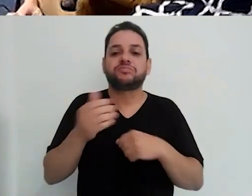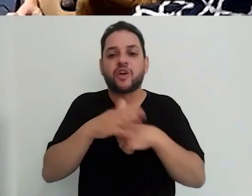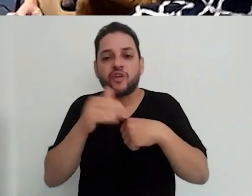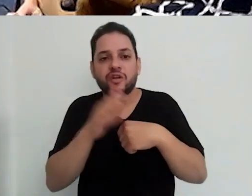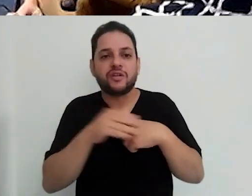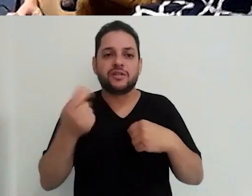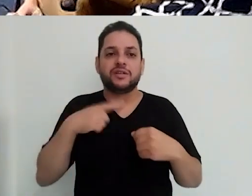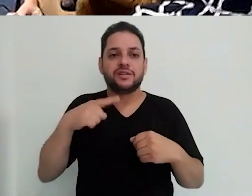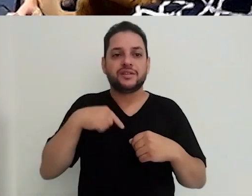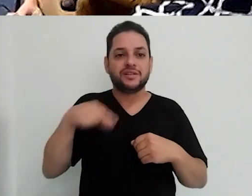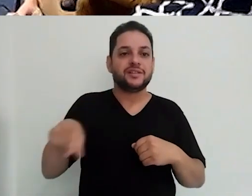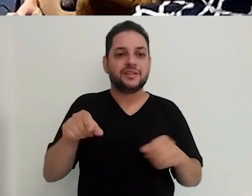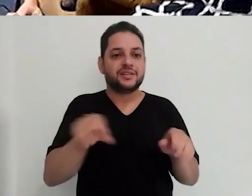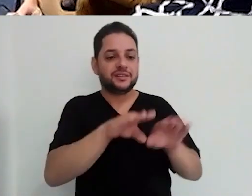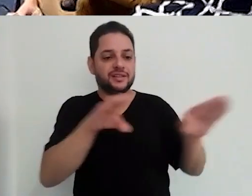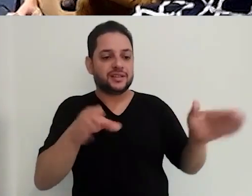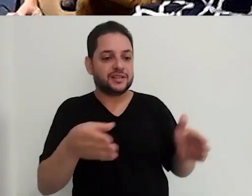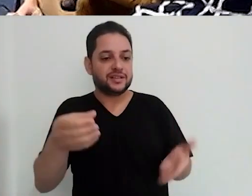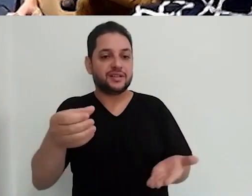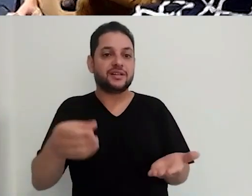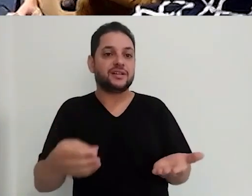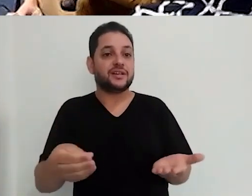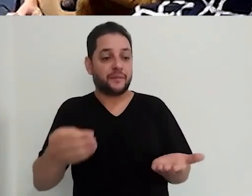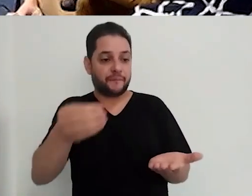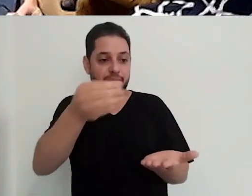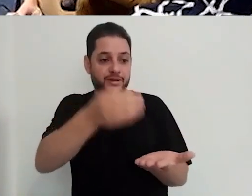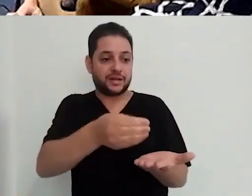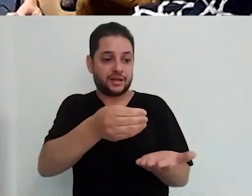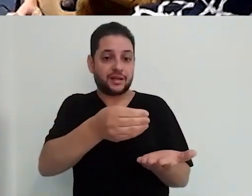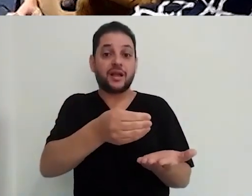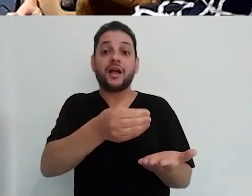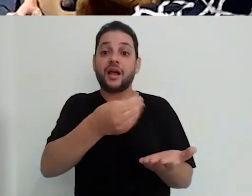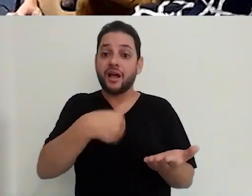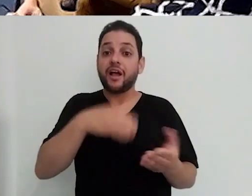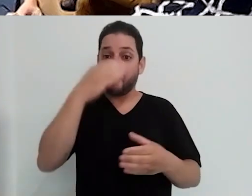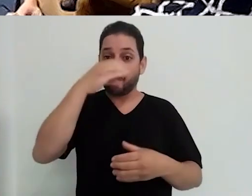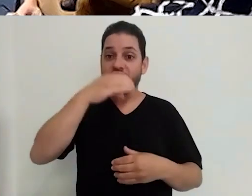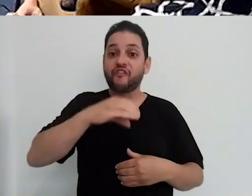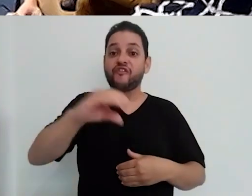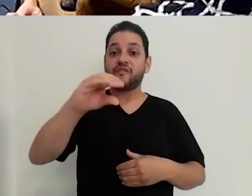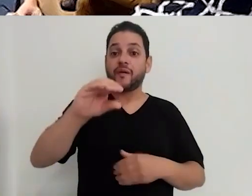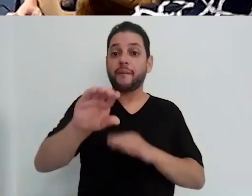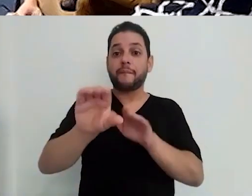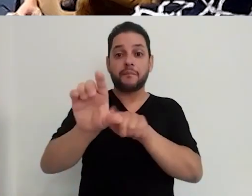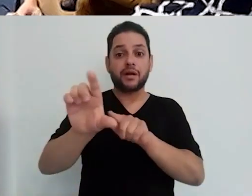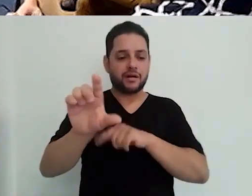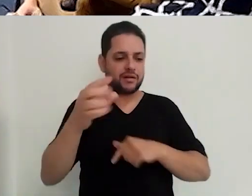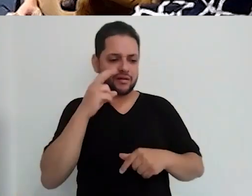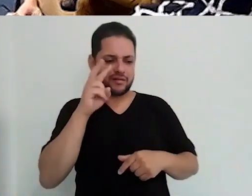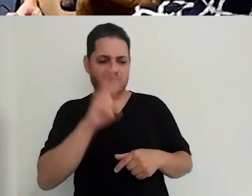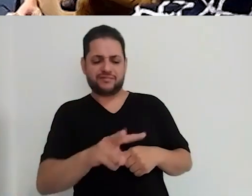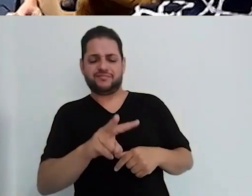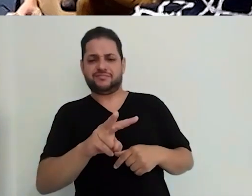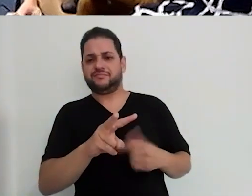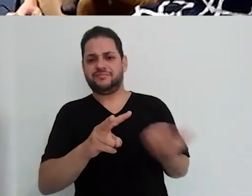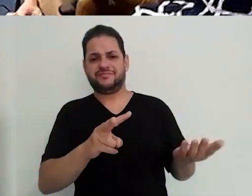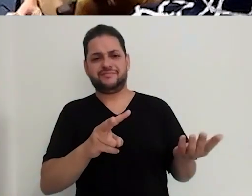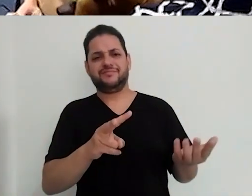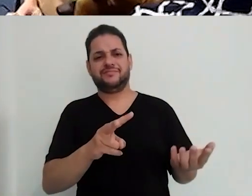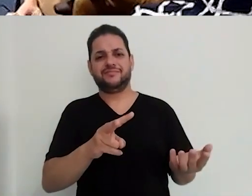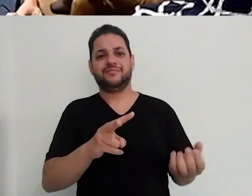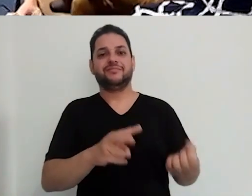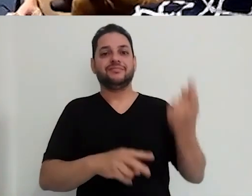mesa onde eu estava botando o meu chá era uma pata de elefante, literalmente uma pata de elefante. Eu nunca tive num lugar assim, foi muito bizarro.